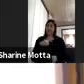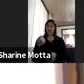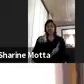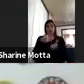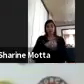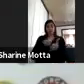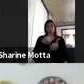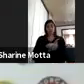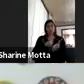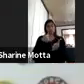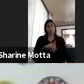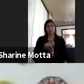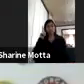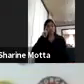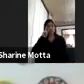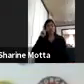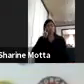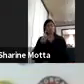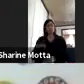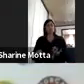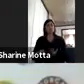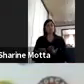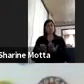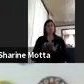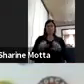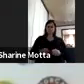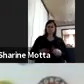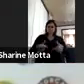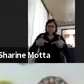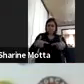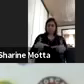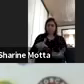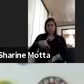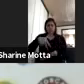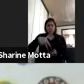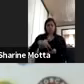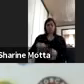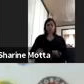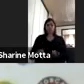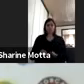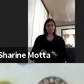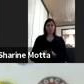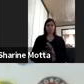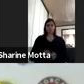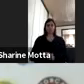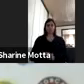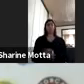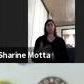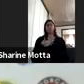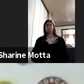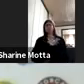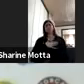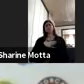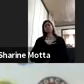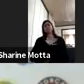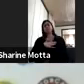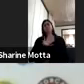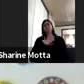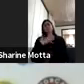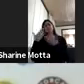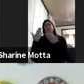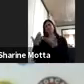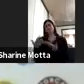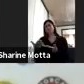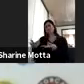desistir. Não vamos. Estamos aqui na resistência. Doutora Cristiane, olha, foi um prazer tê-la aqui conosco. Já conhece